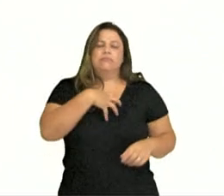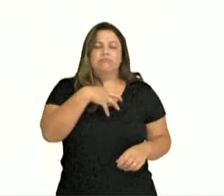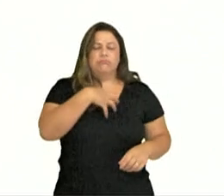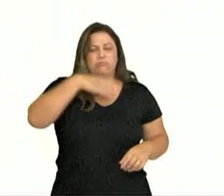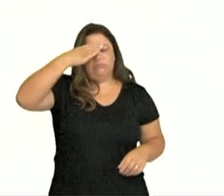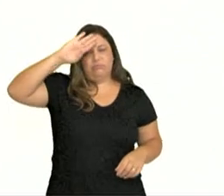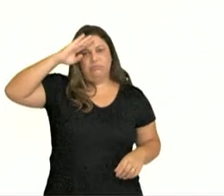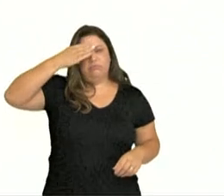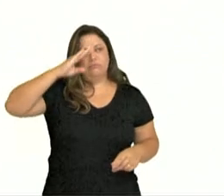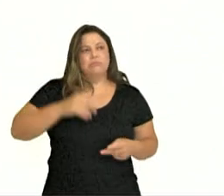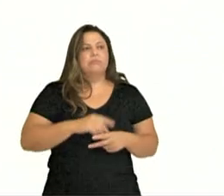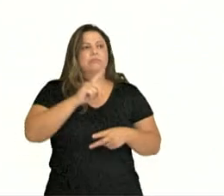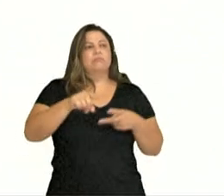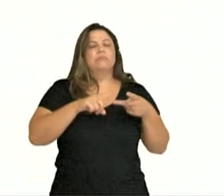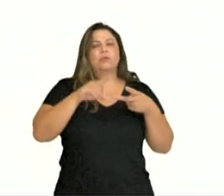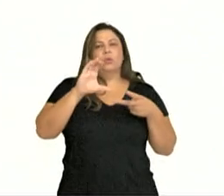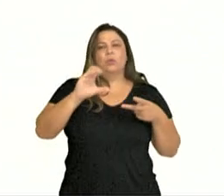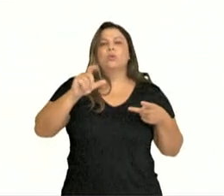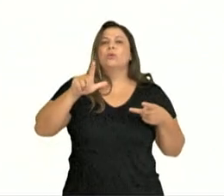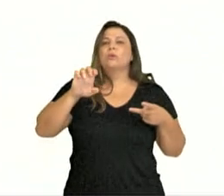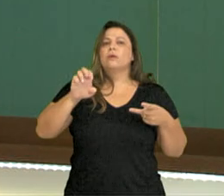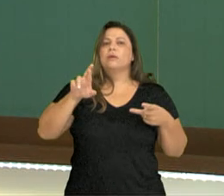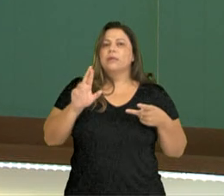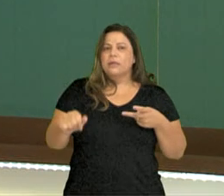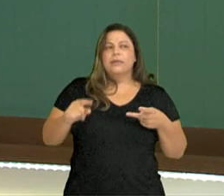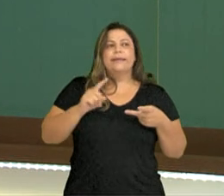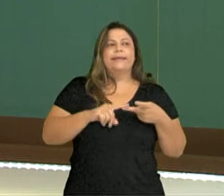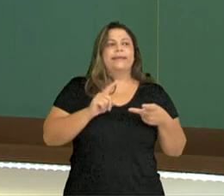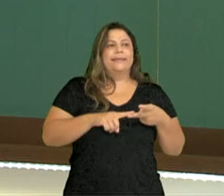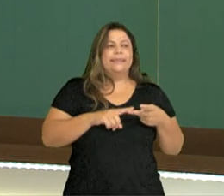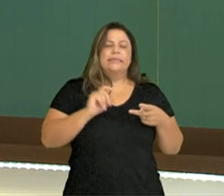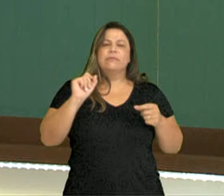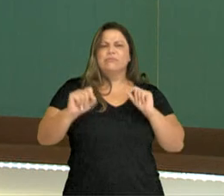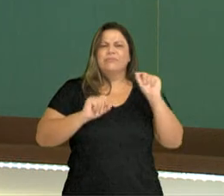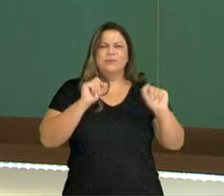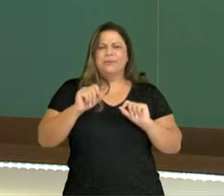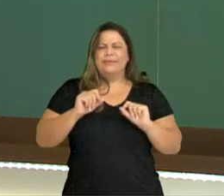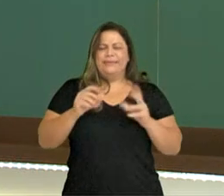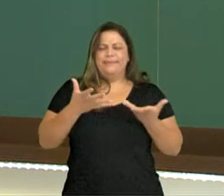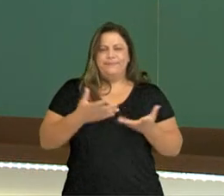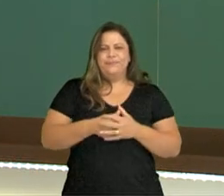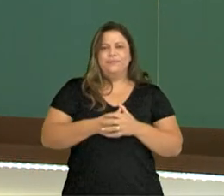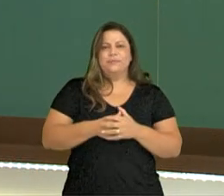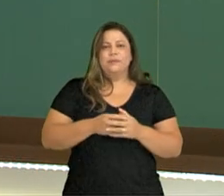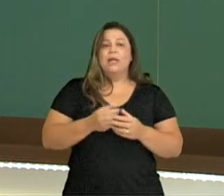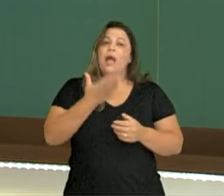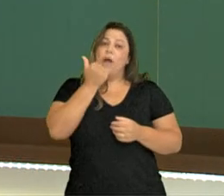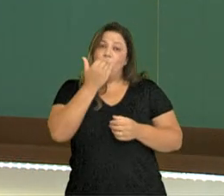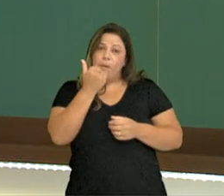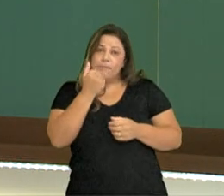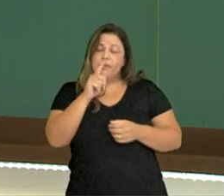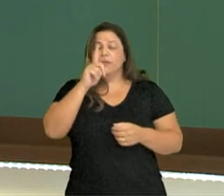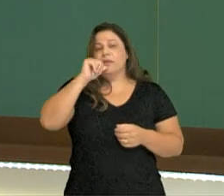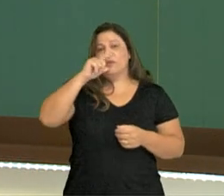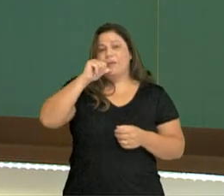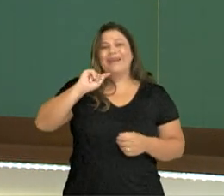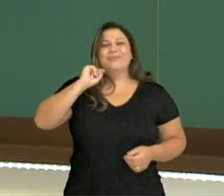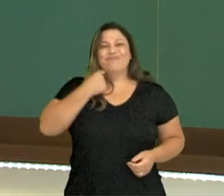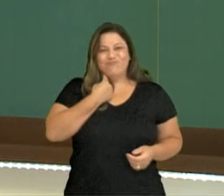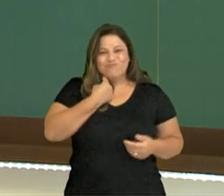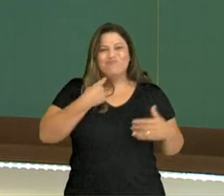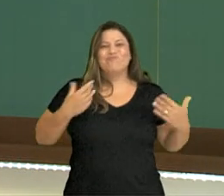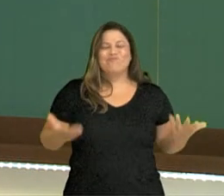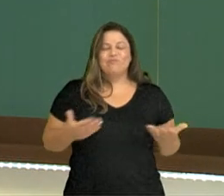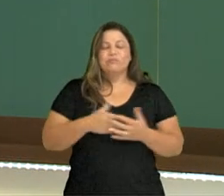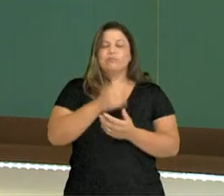febre. A cólera, como vocês podem ver nessa imagem, se dá pelo contágio de ingestão ou de água contaminada ou